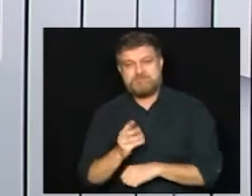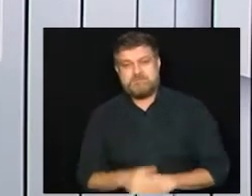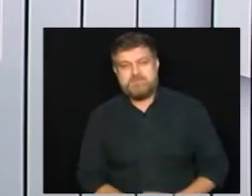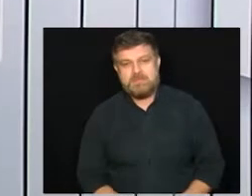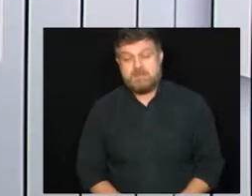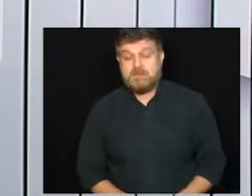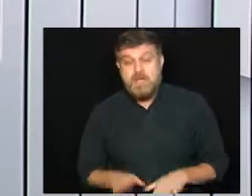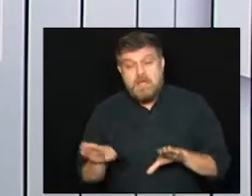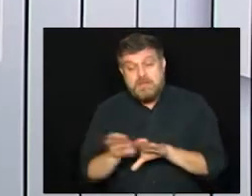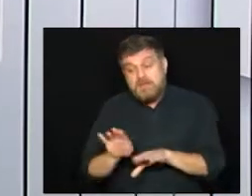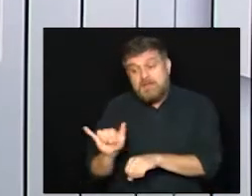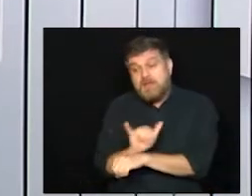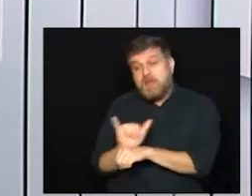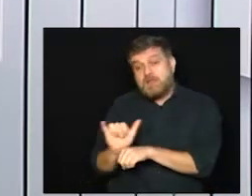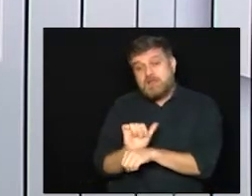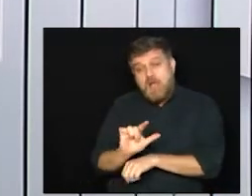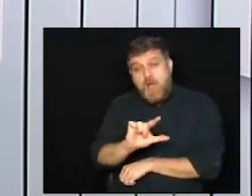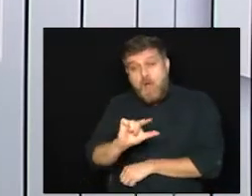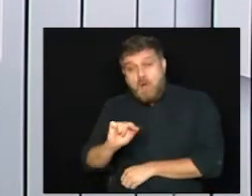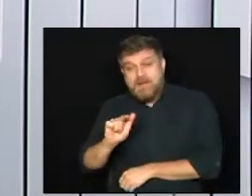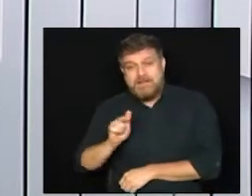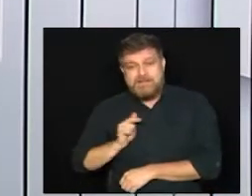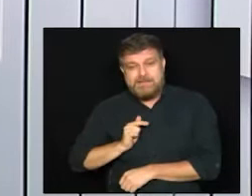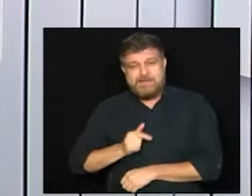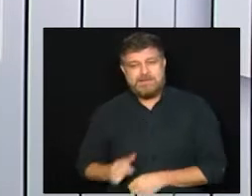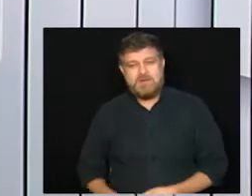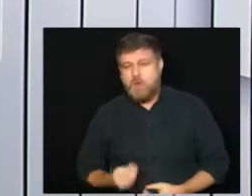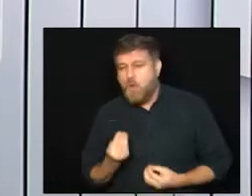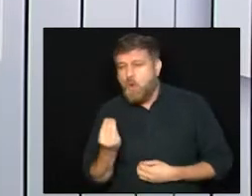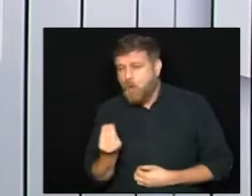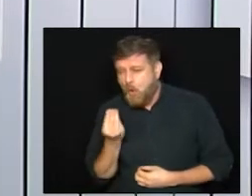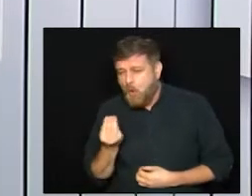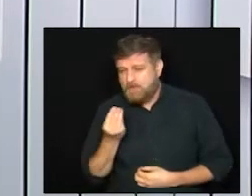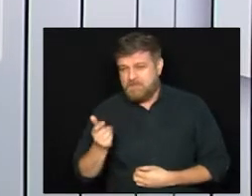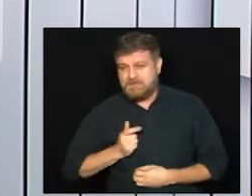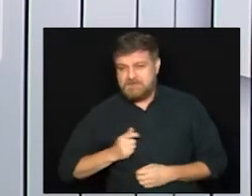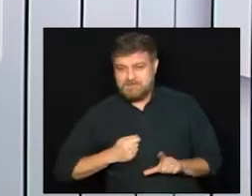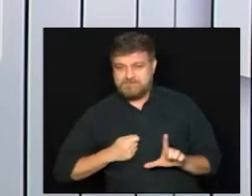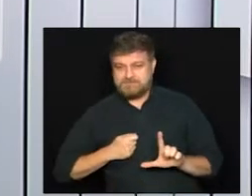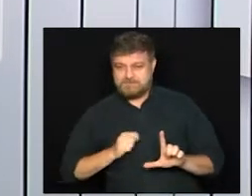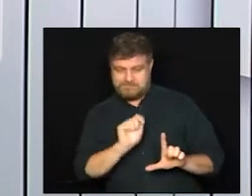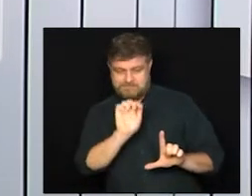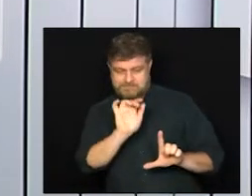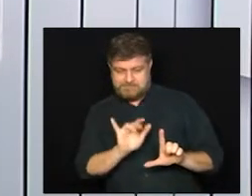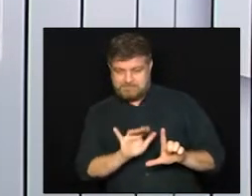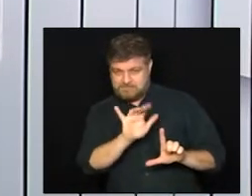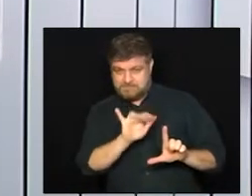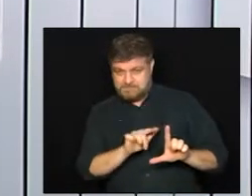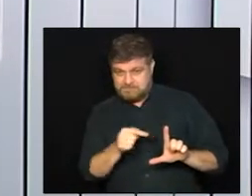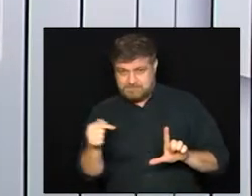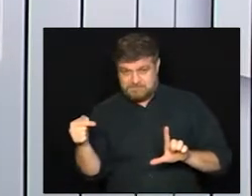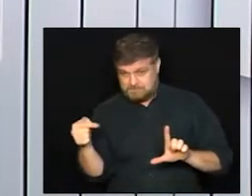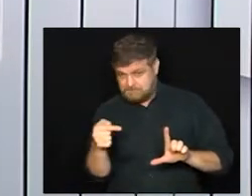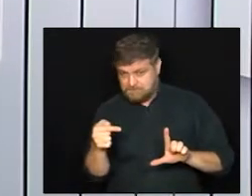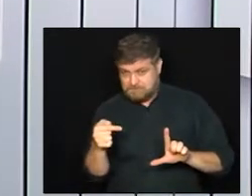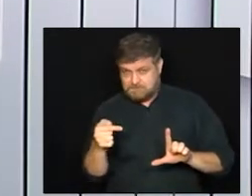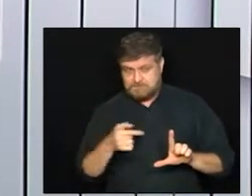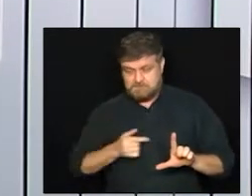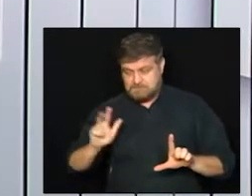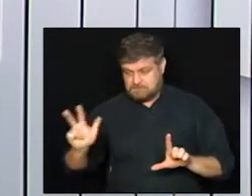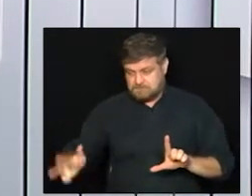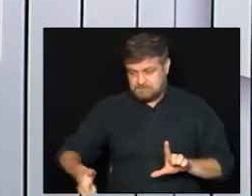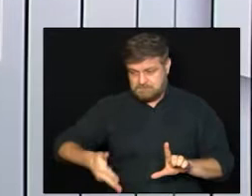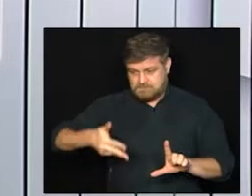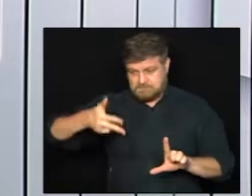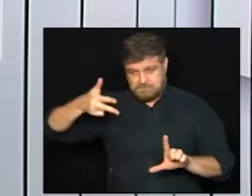978293776. Ou você tem a opção de enviar uma mensagem para a gente através do nosso QR Code. Olha só, estou apontando aqui para ele. Pegue o